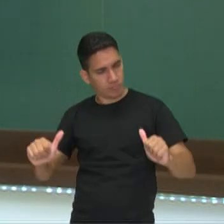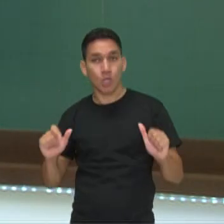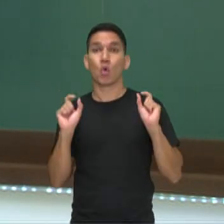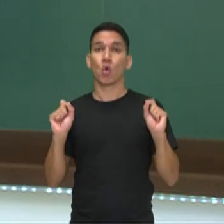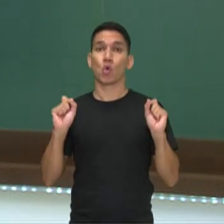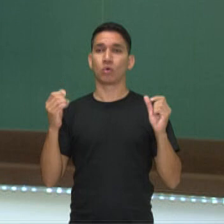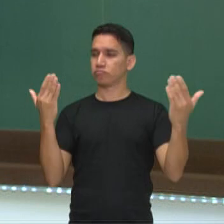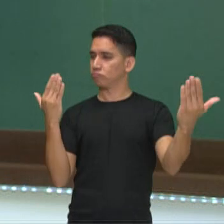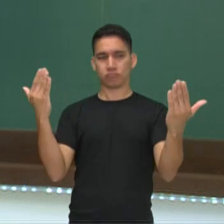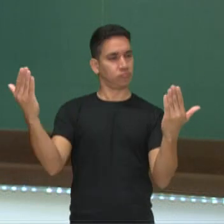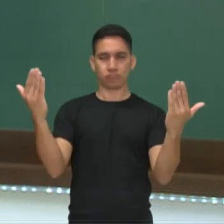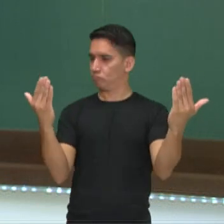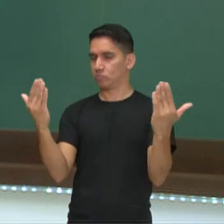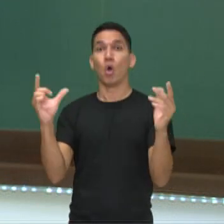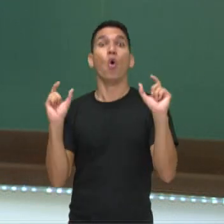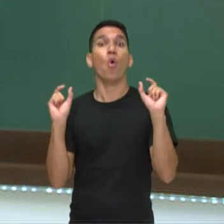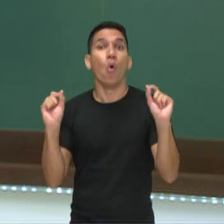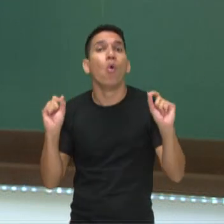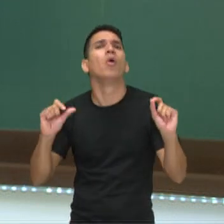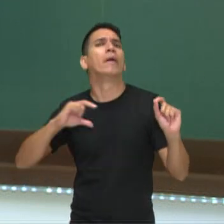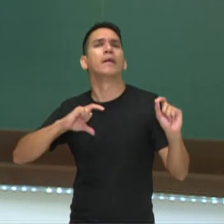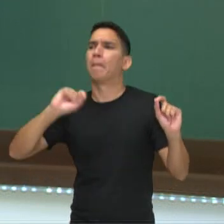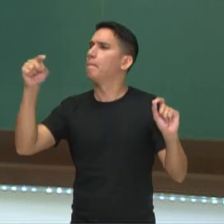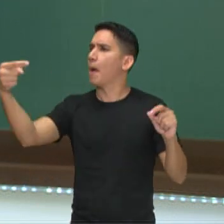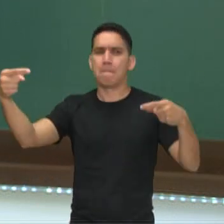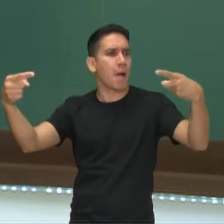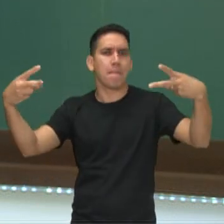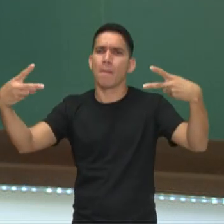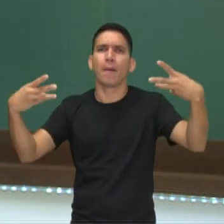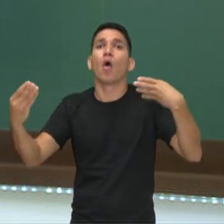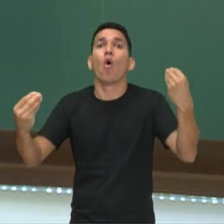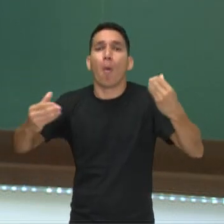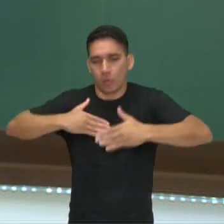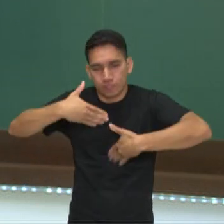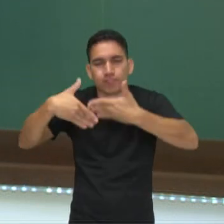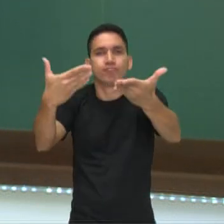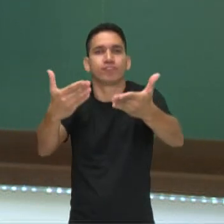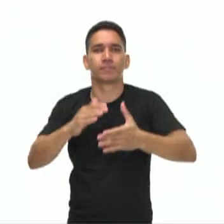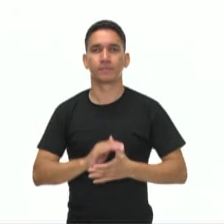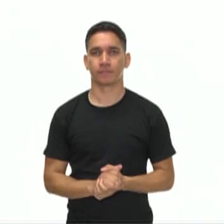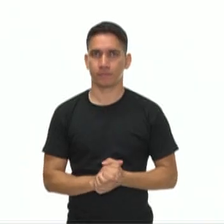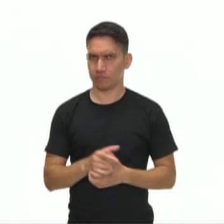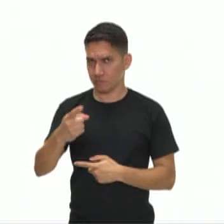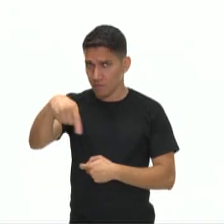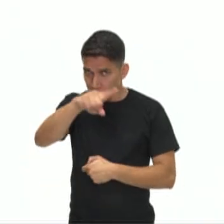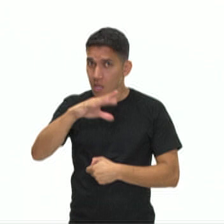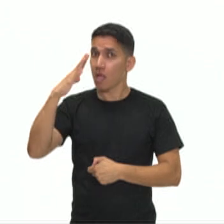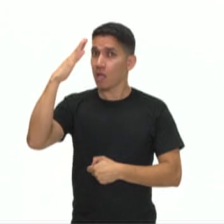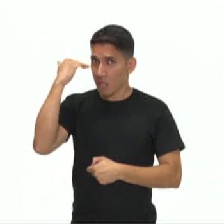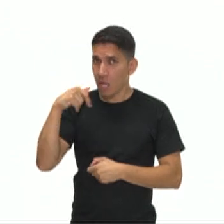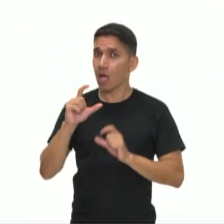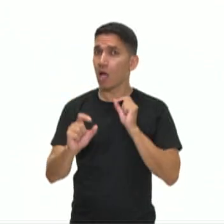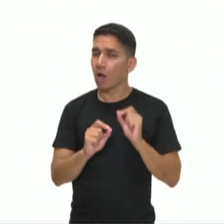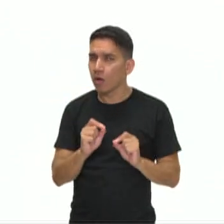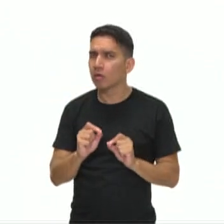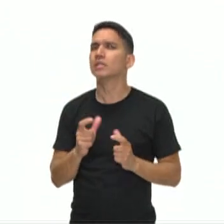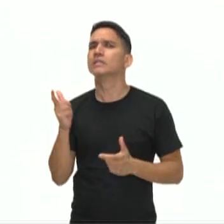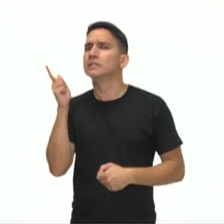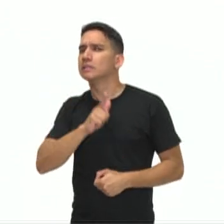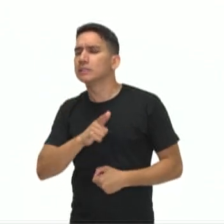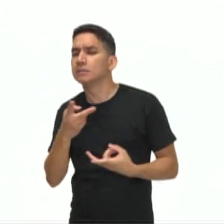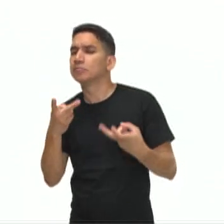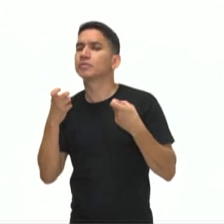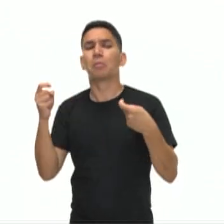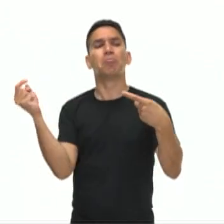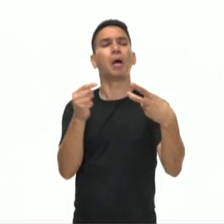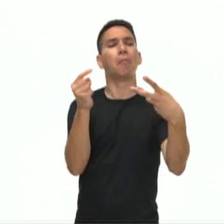para ver como se desenvolveu. Vocês conseguem identificar